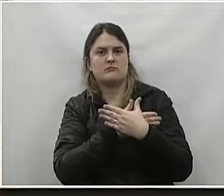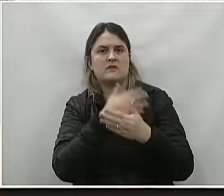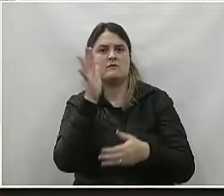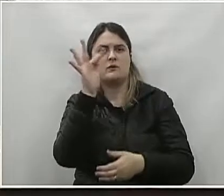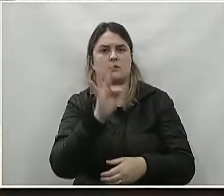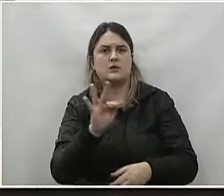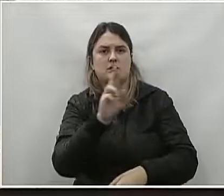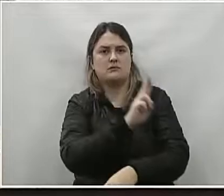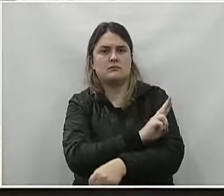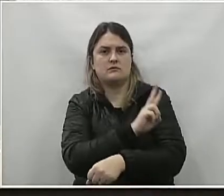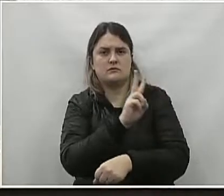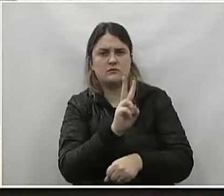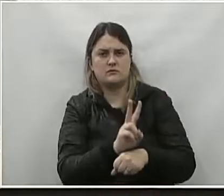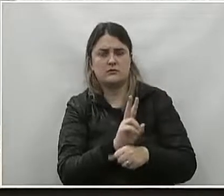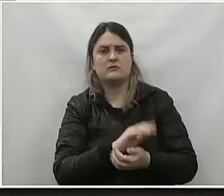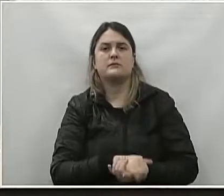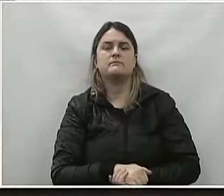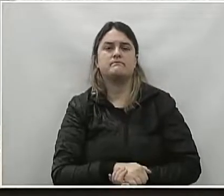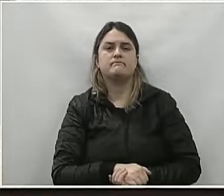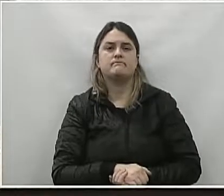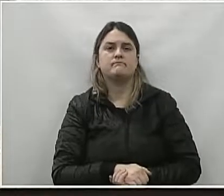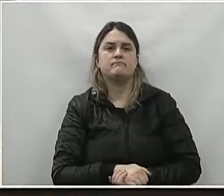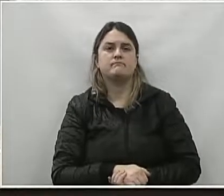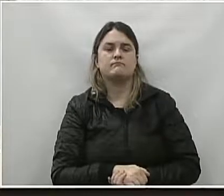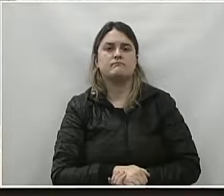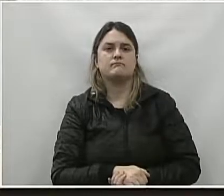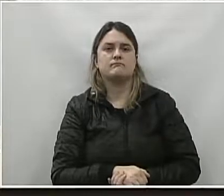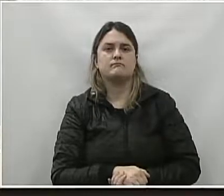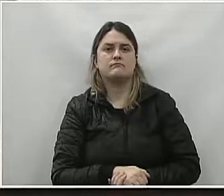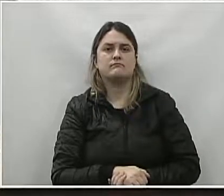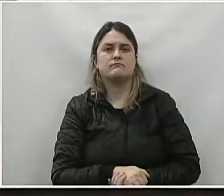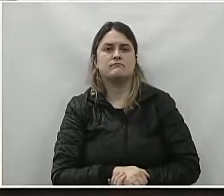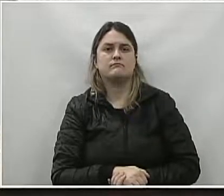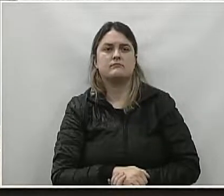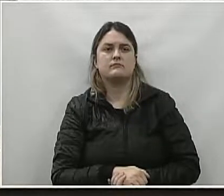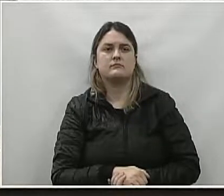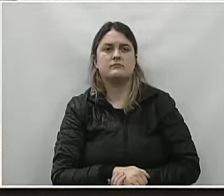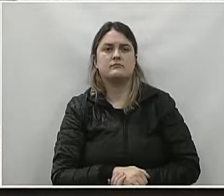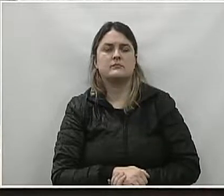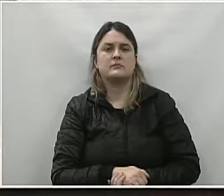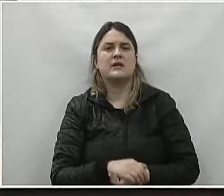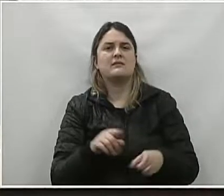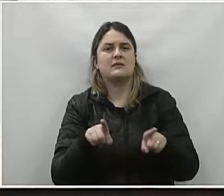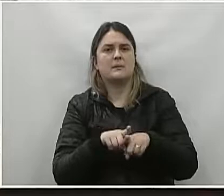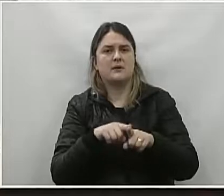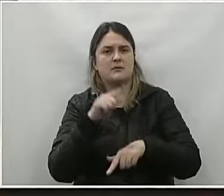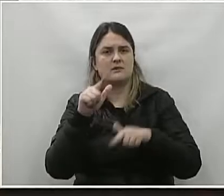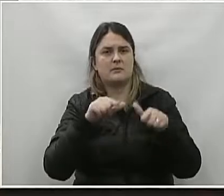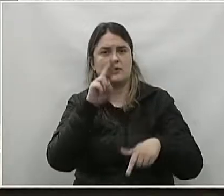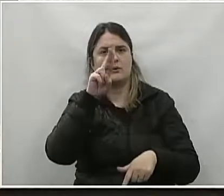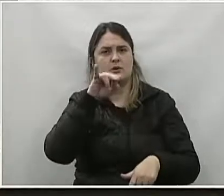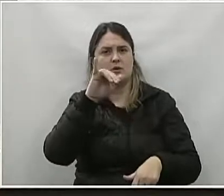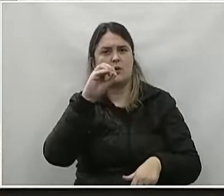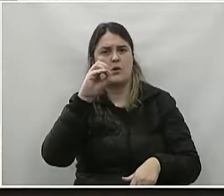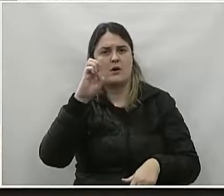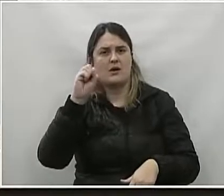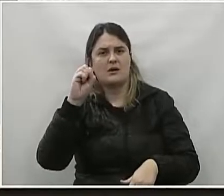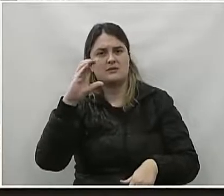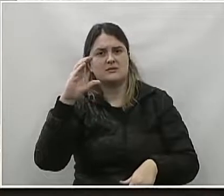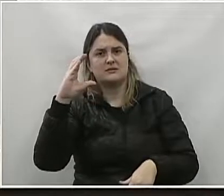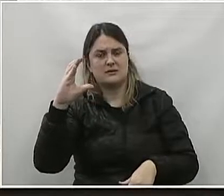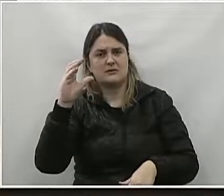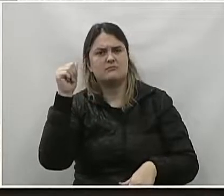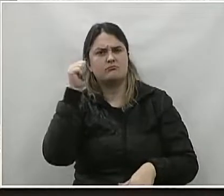Uniuve, na cidade, e Unioesc, na cidade de Joaçaba. Senhora